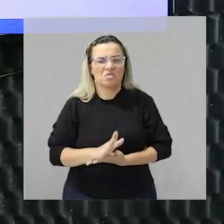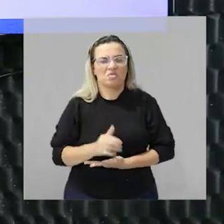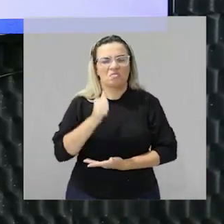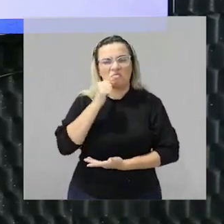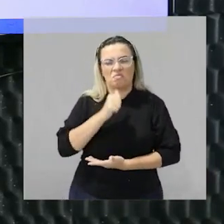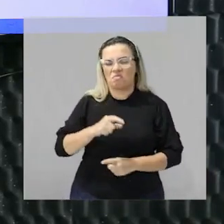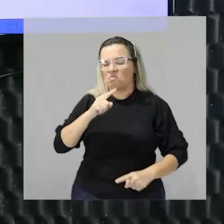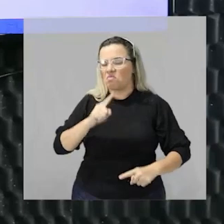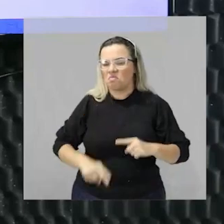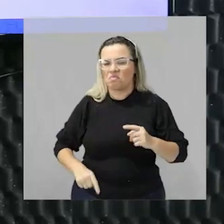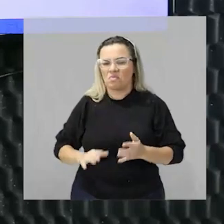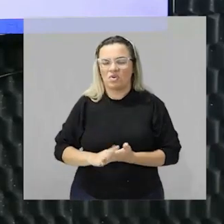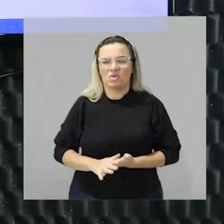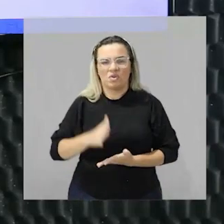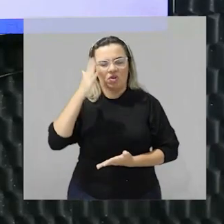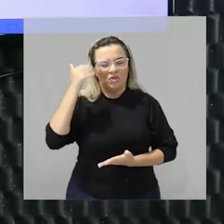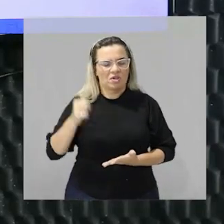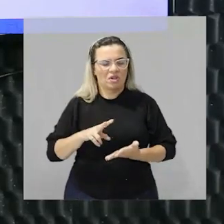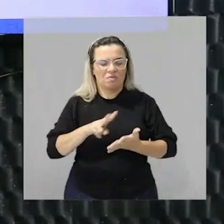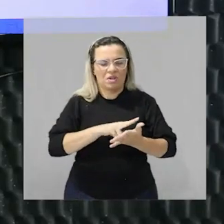ele não envolve analfabetos.